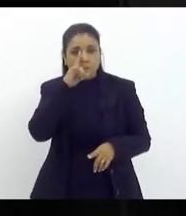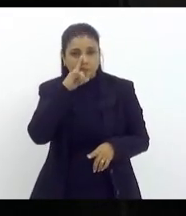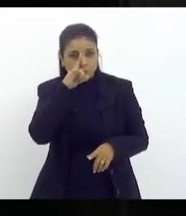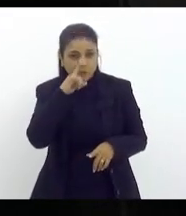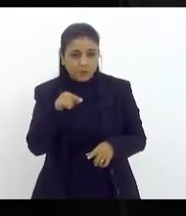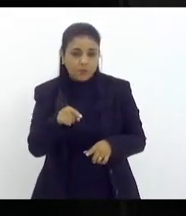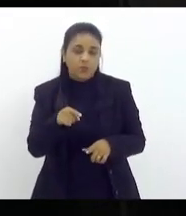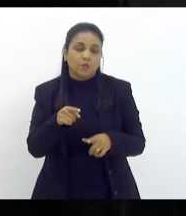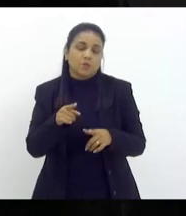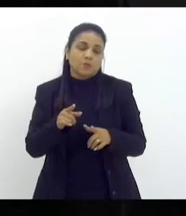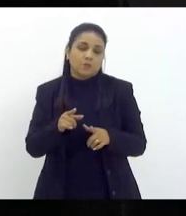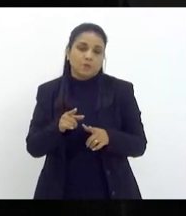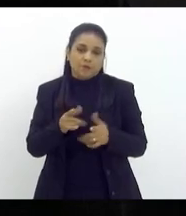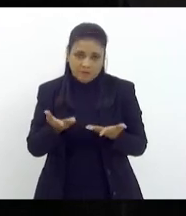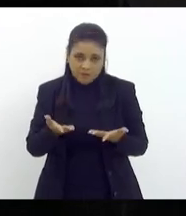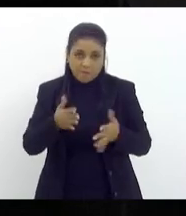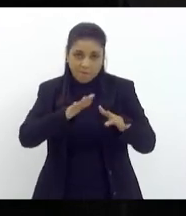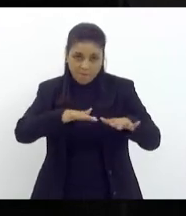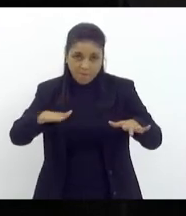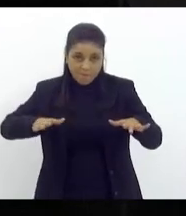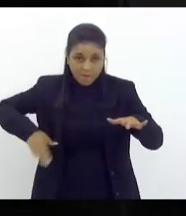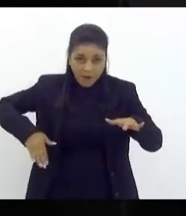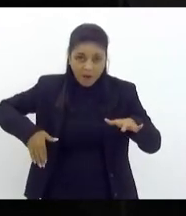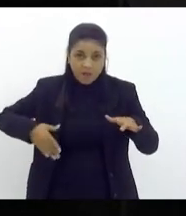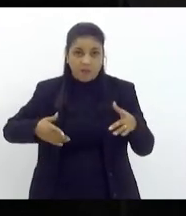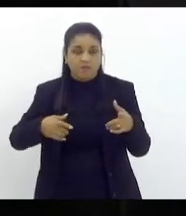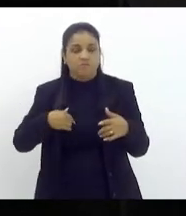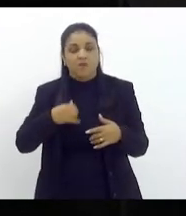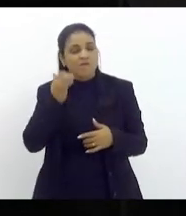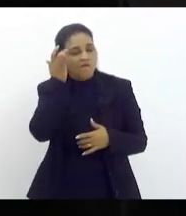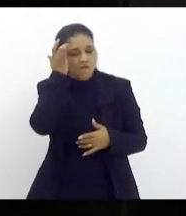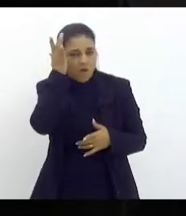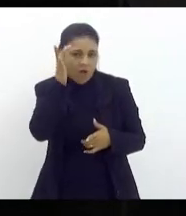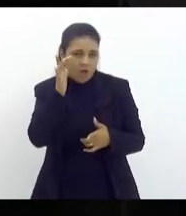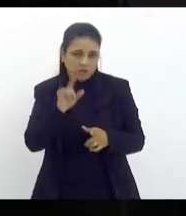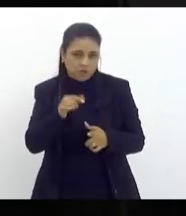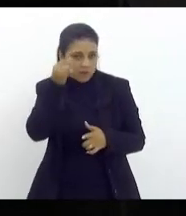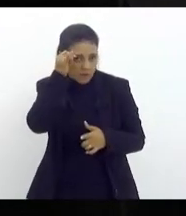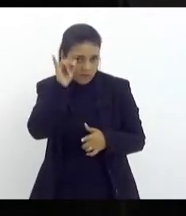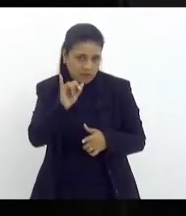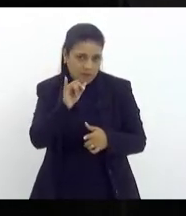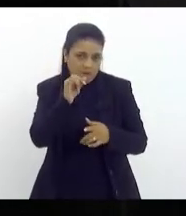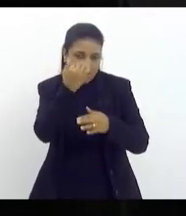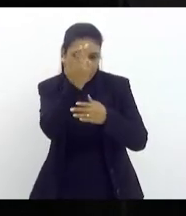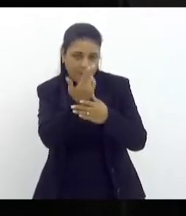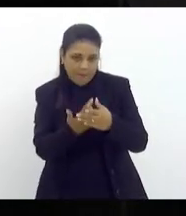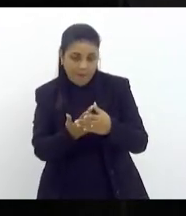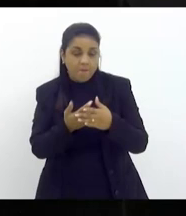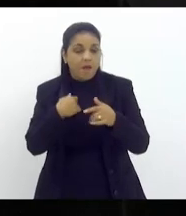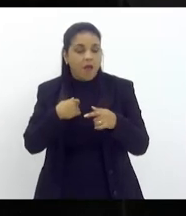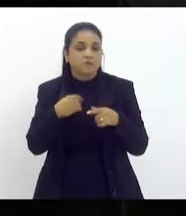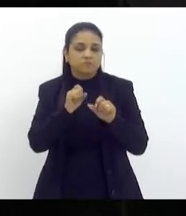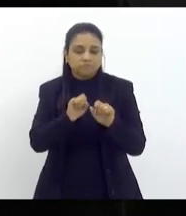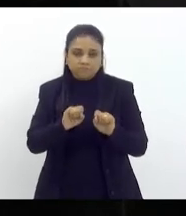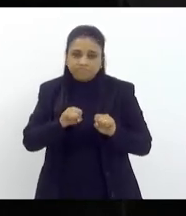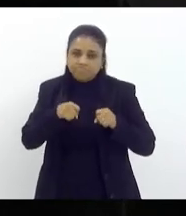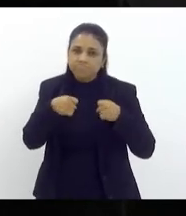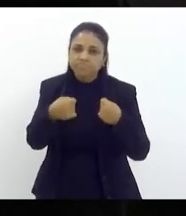a de Al Green a prevenção afogamentos não é uma tarefa fácil mas com determinação investimentos